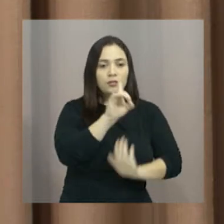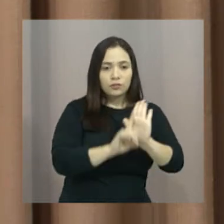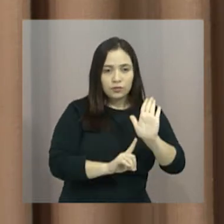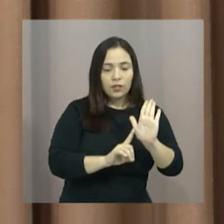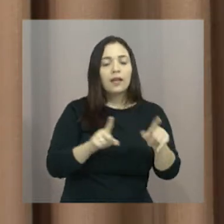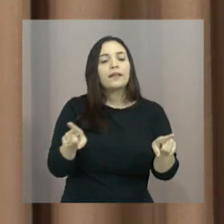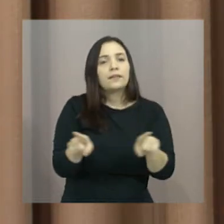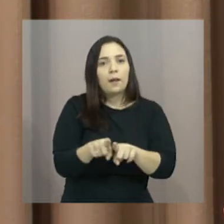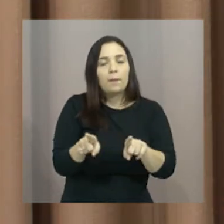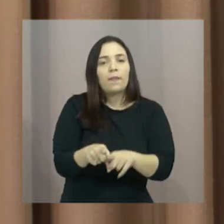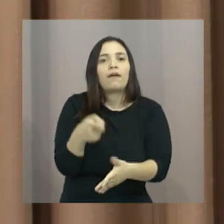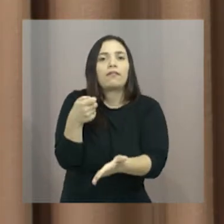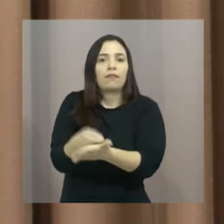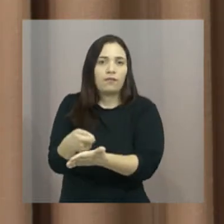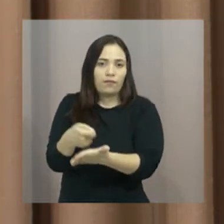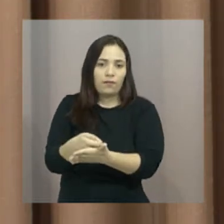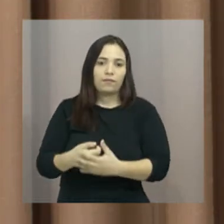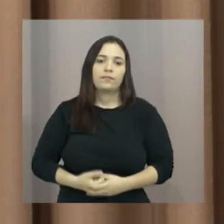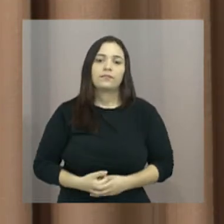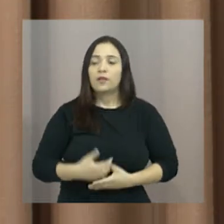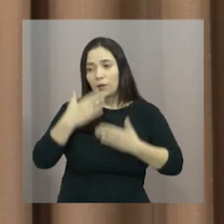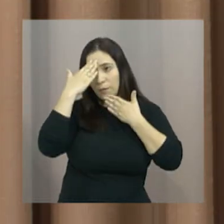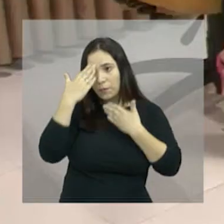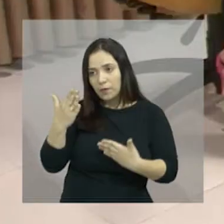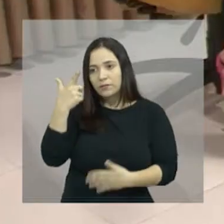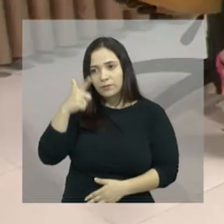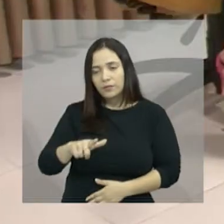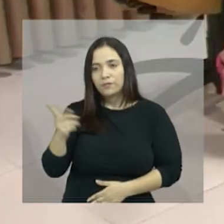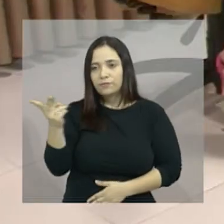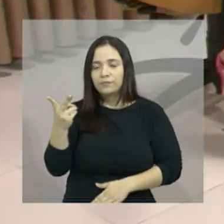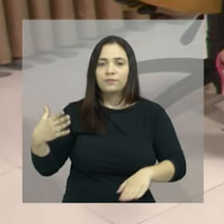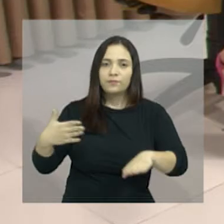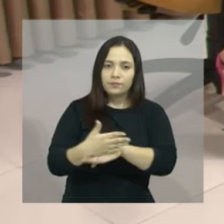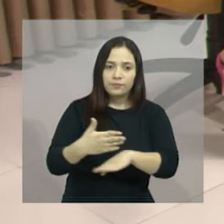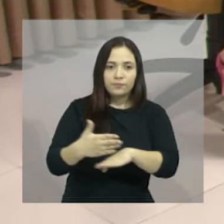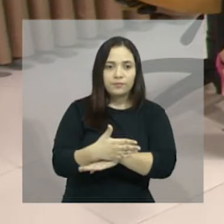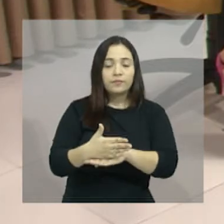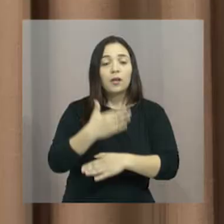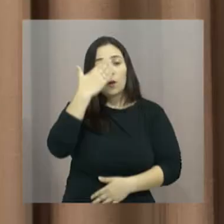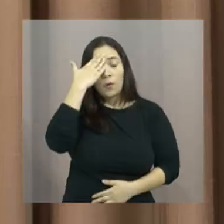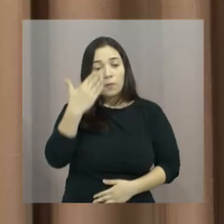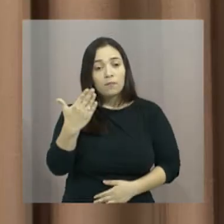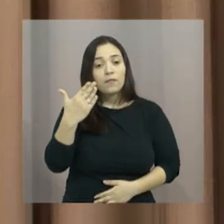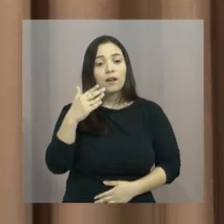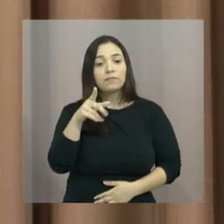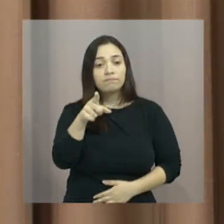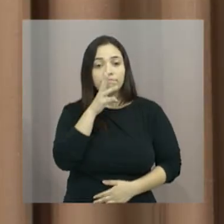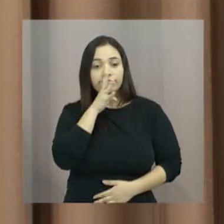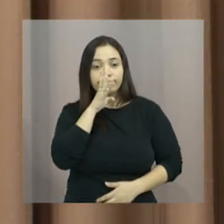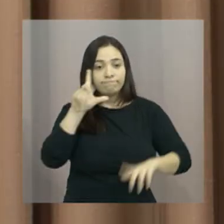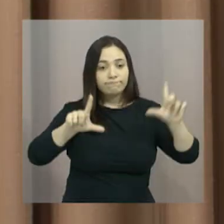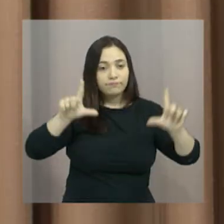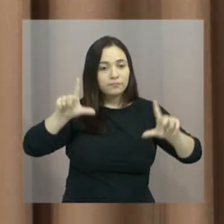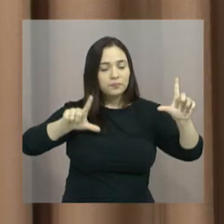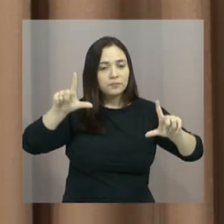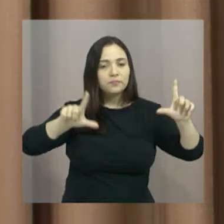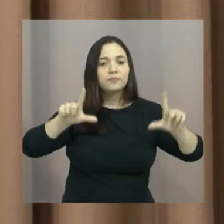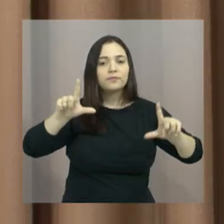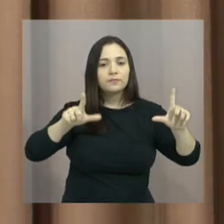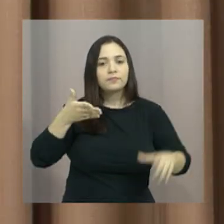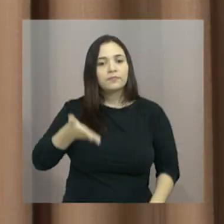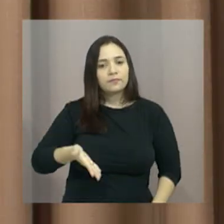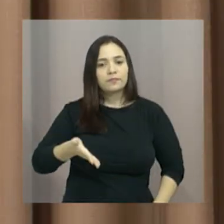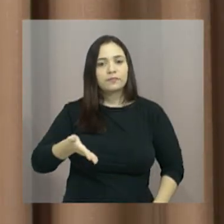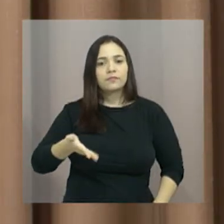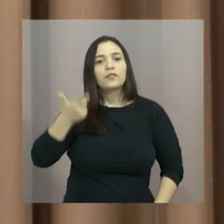também a gente tem os nossos deveres. Obrigada mais uma vez pela participação de você. Obrigada a você que acompanhou, né, o nosso